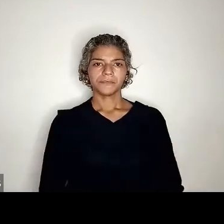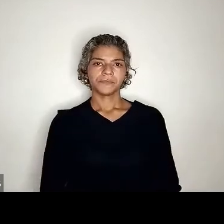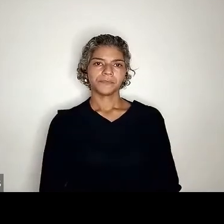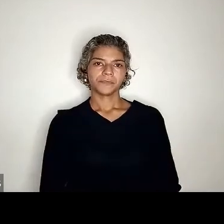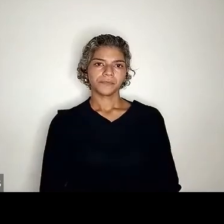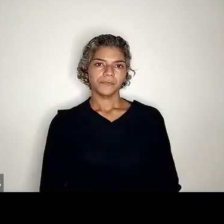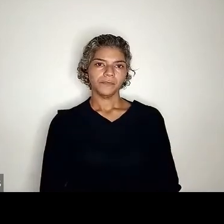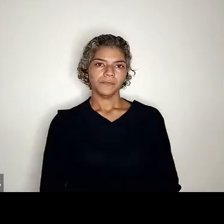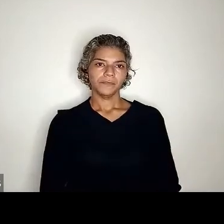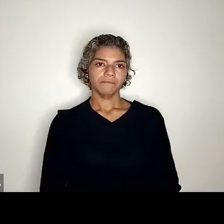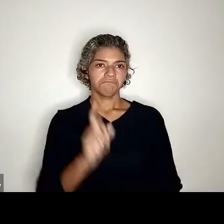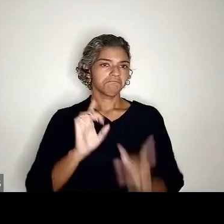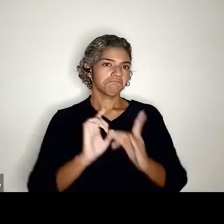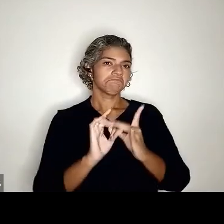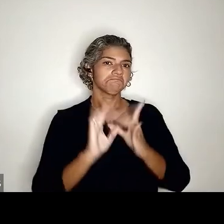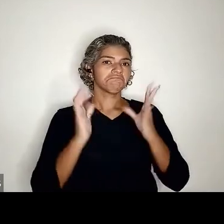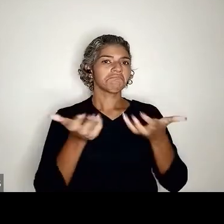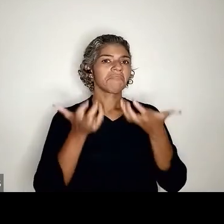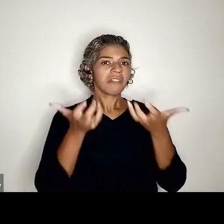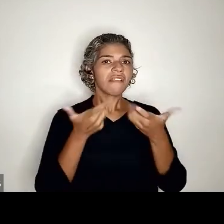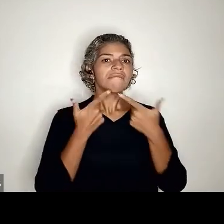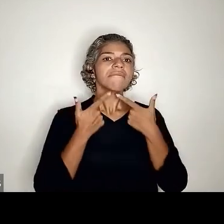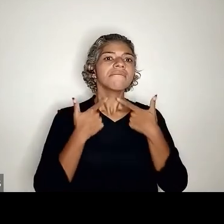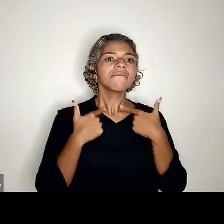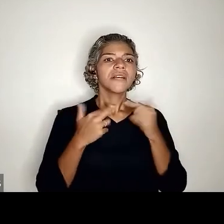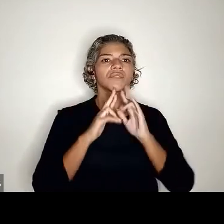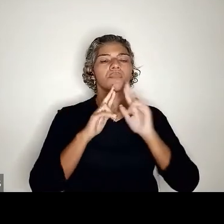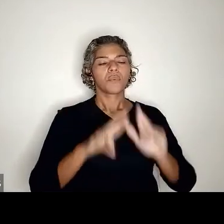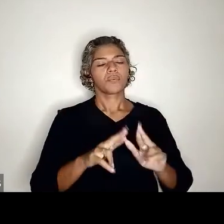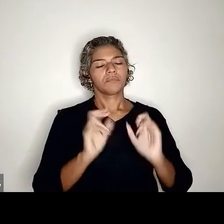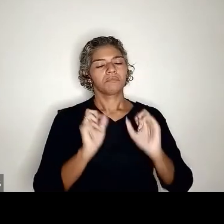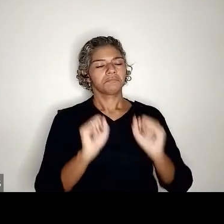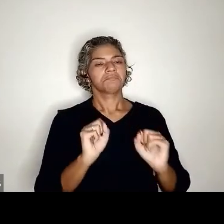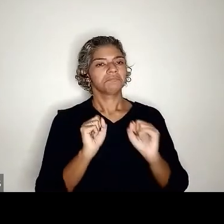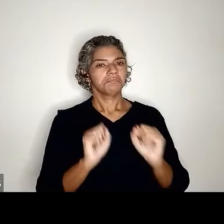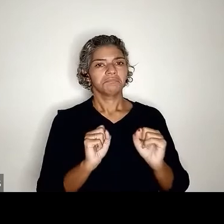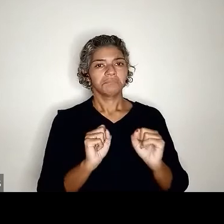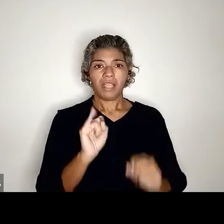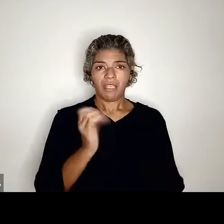Aberto para quem quiser responder. Se você quiser continuar.